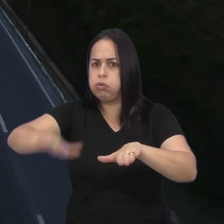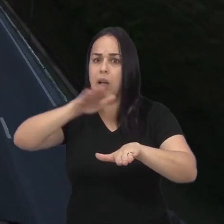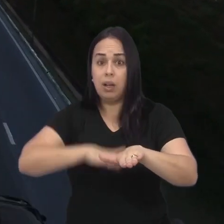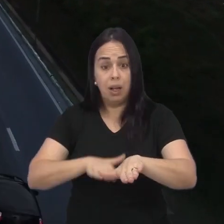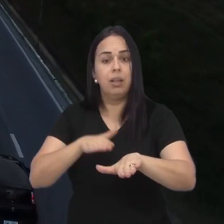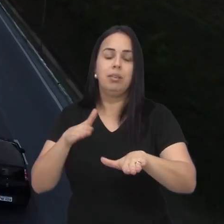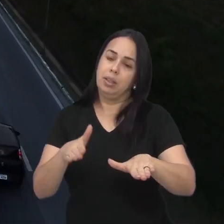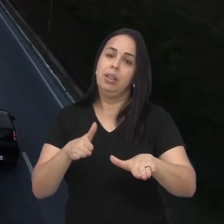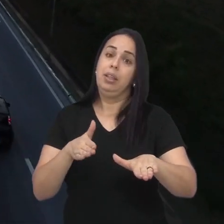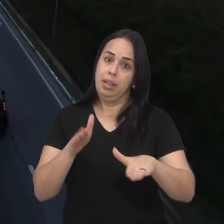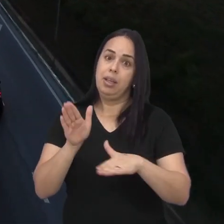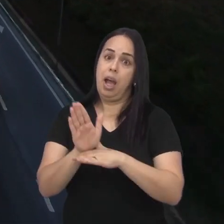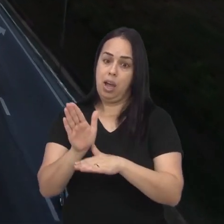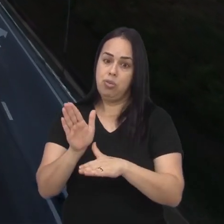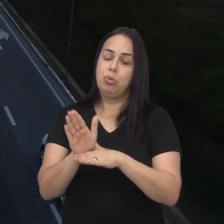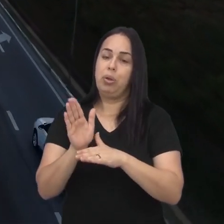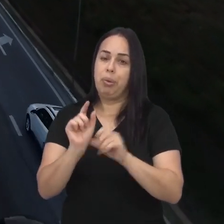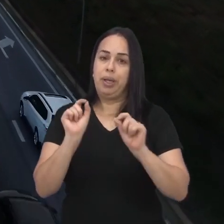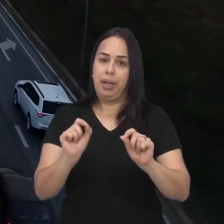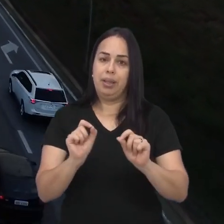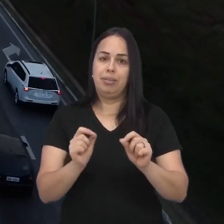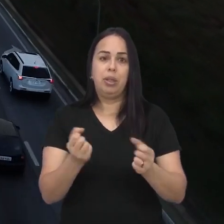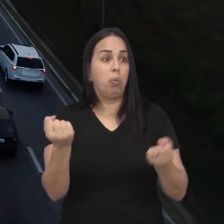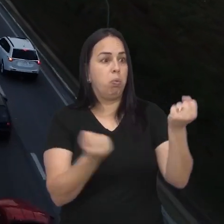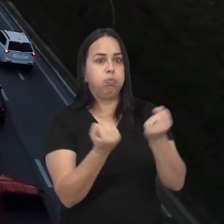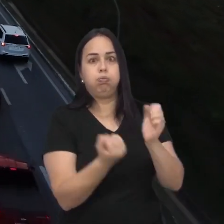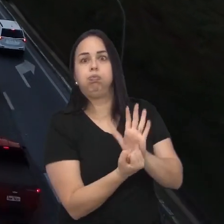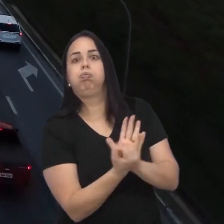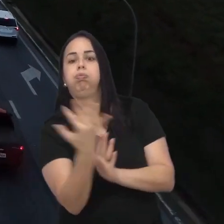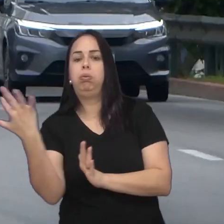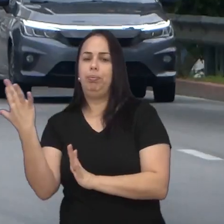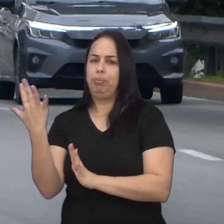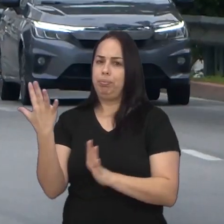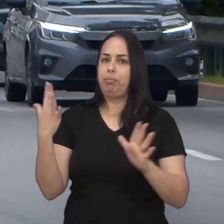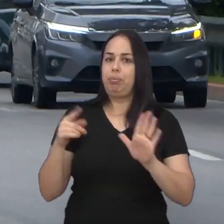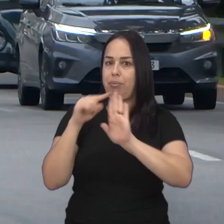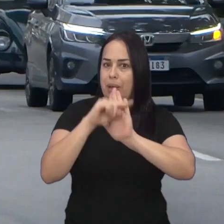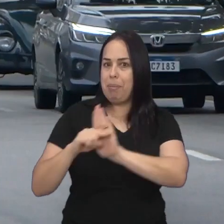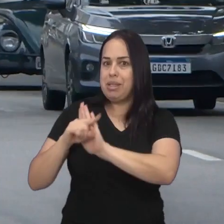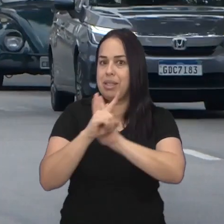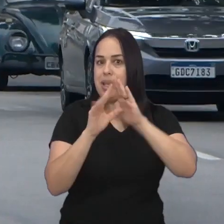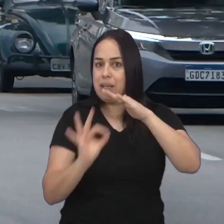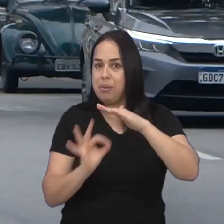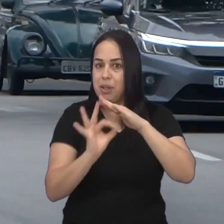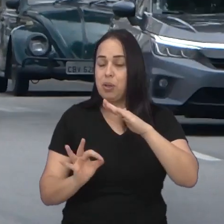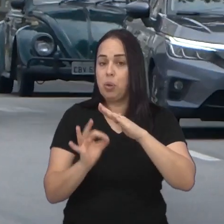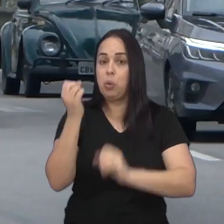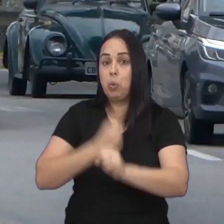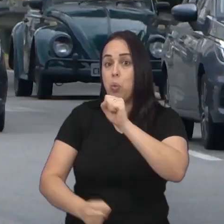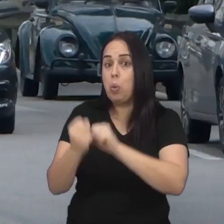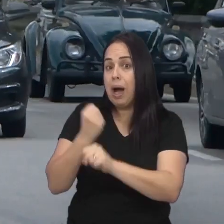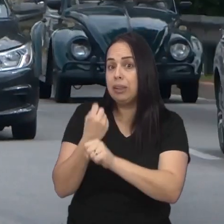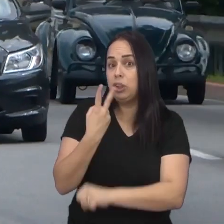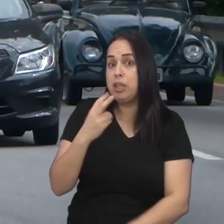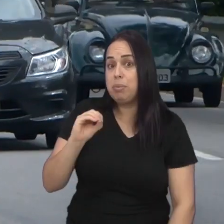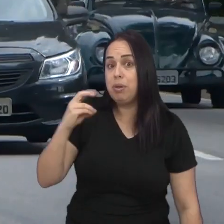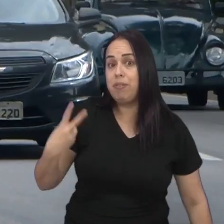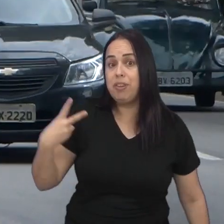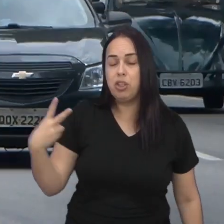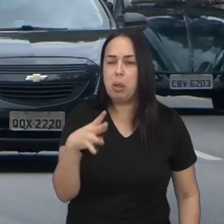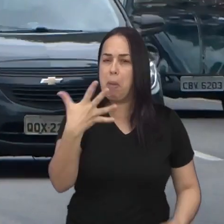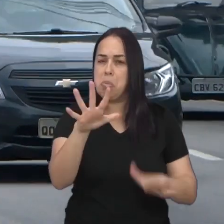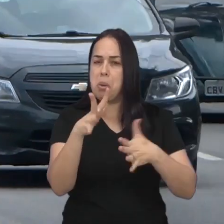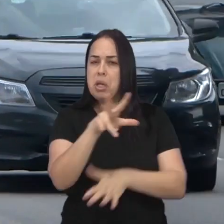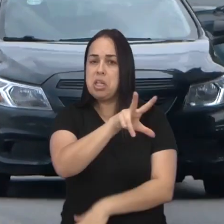José. Um dos fatores que contribuem para isso é a frota da cidade, que, de acordo com o IBGE, só até 2022